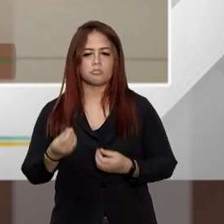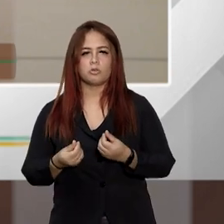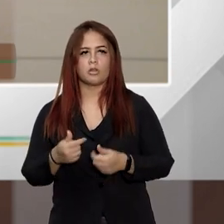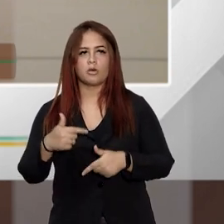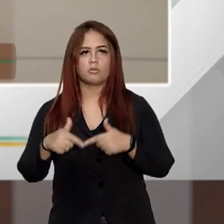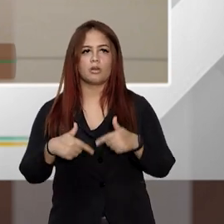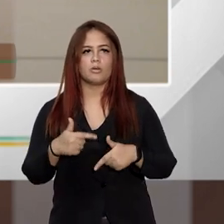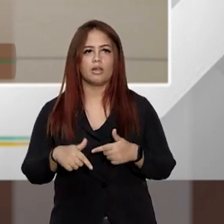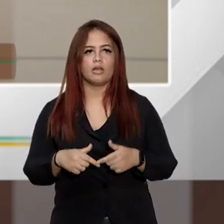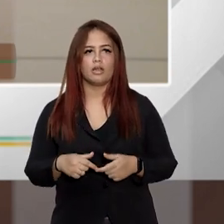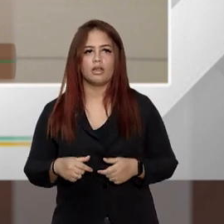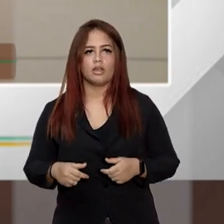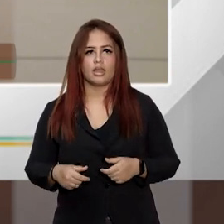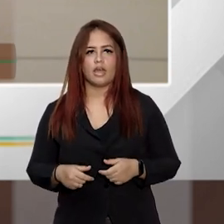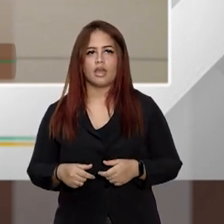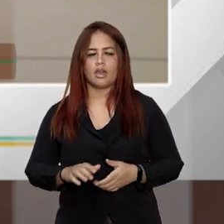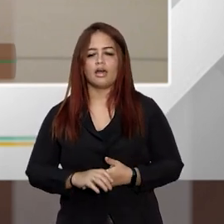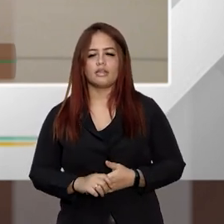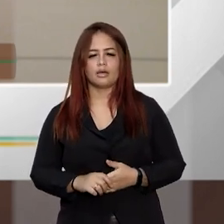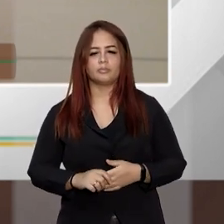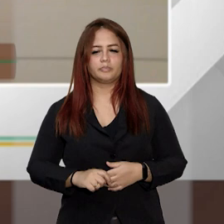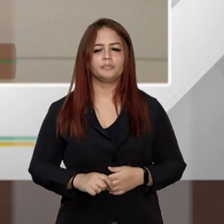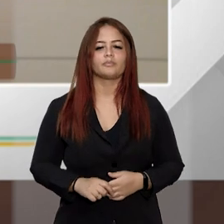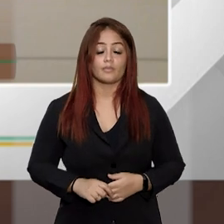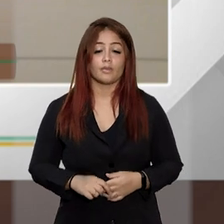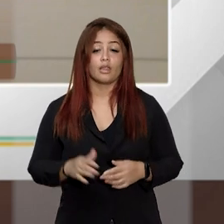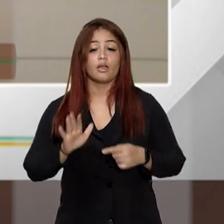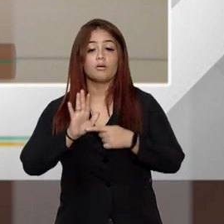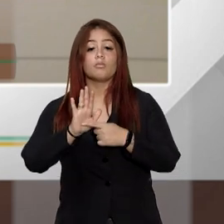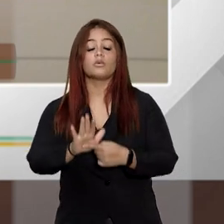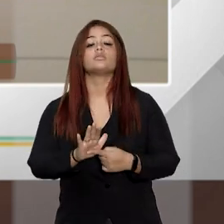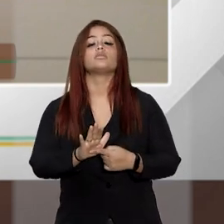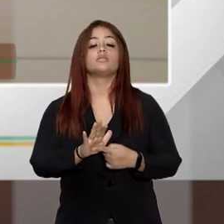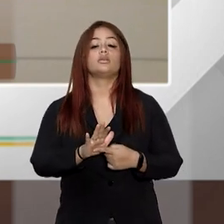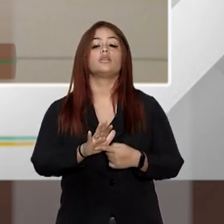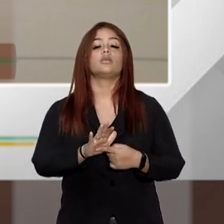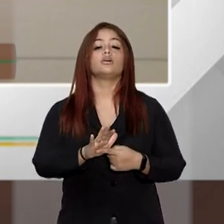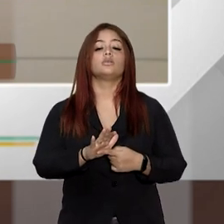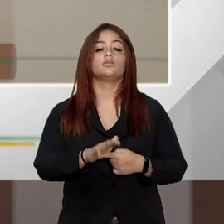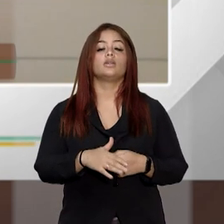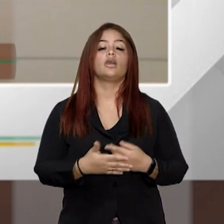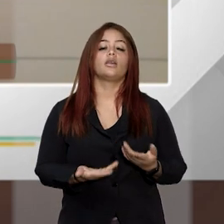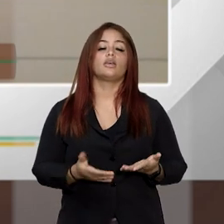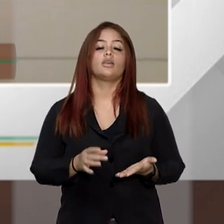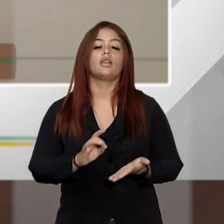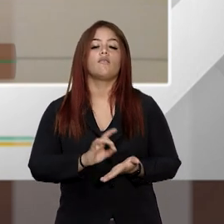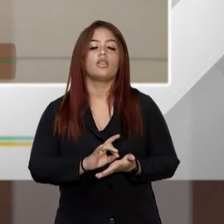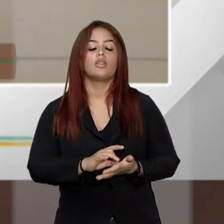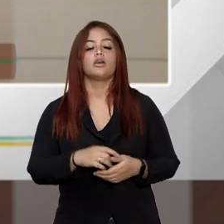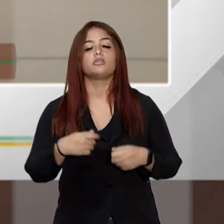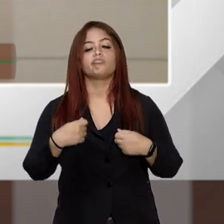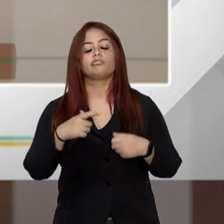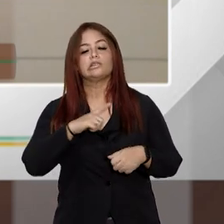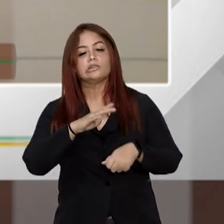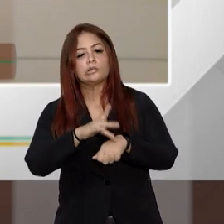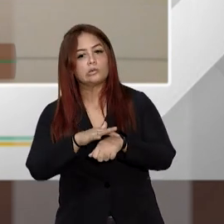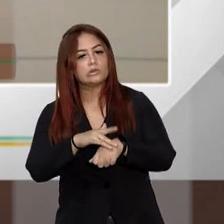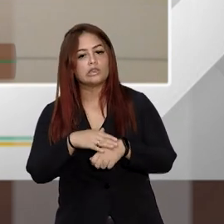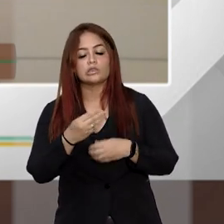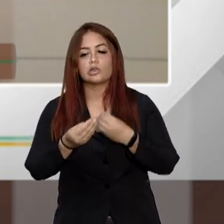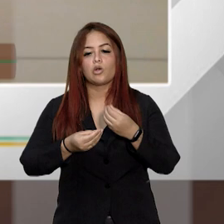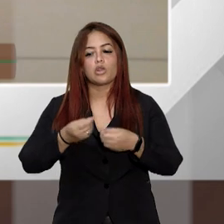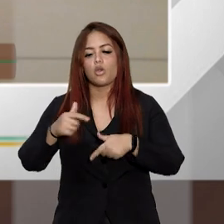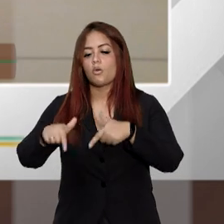que haja uma produção de prova técnica demonstrando se realmente o demandante ele padece de alguma doença que o incapacite